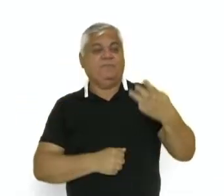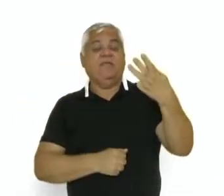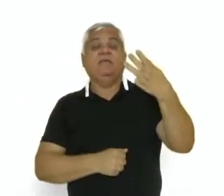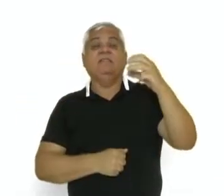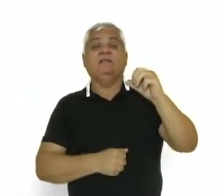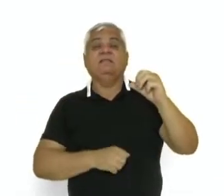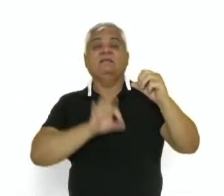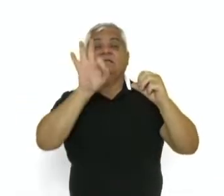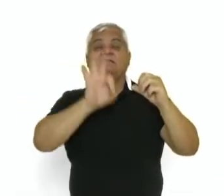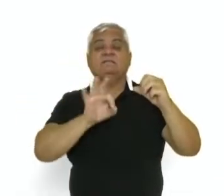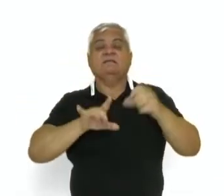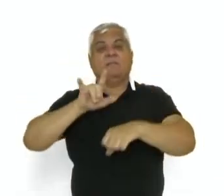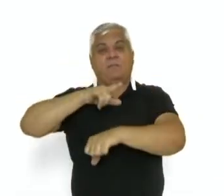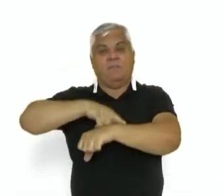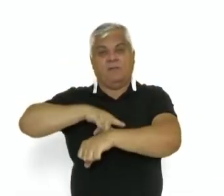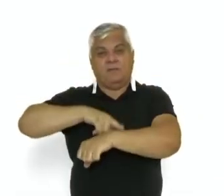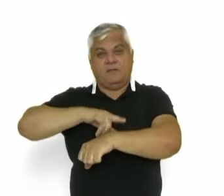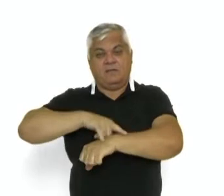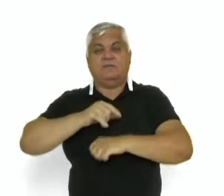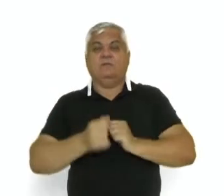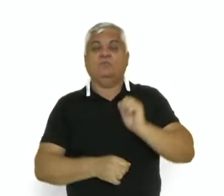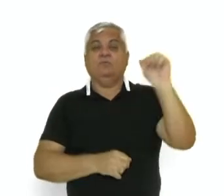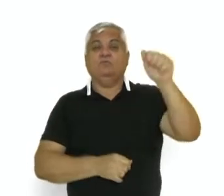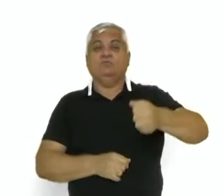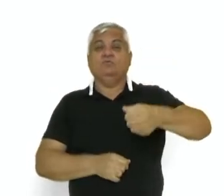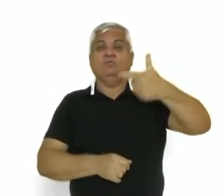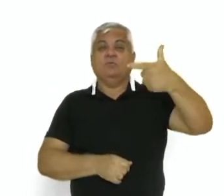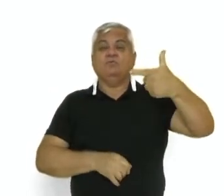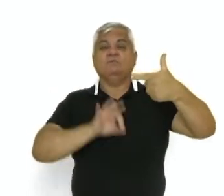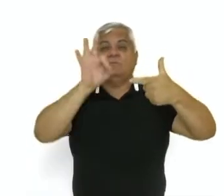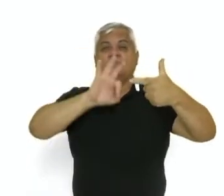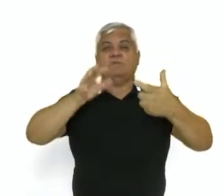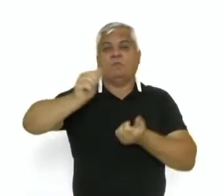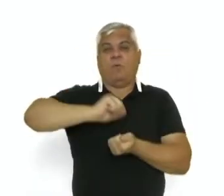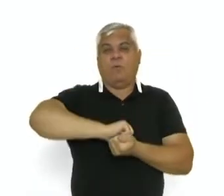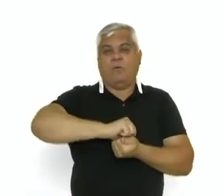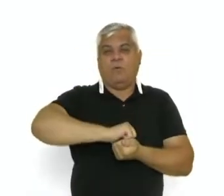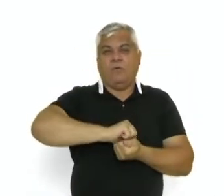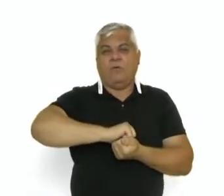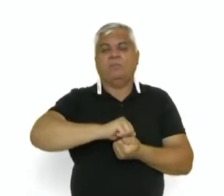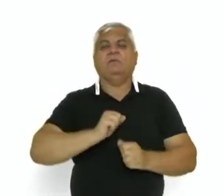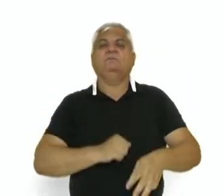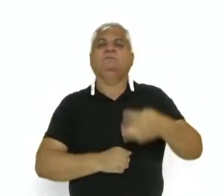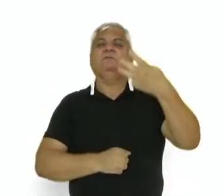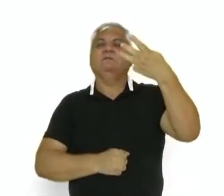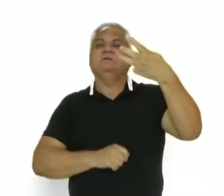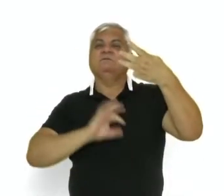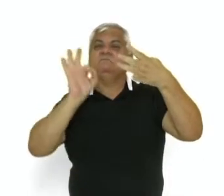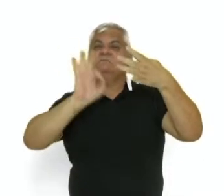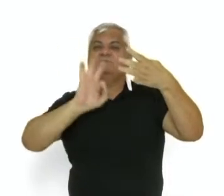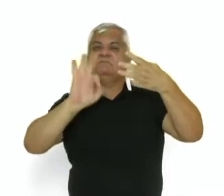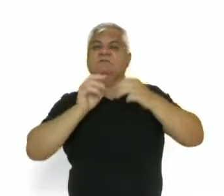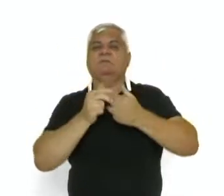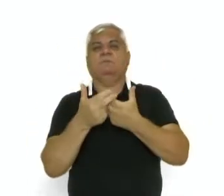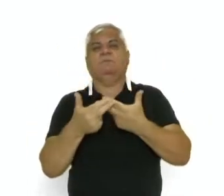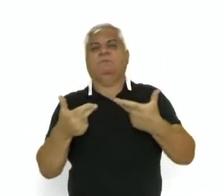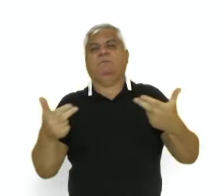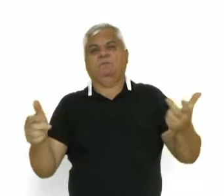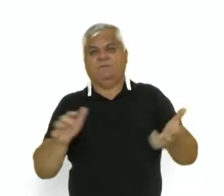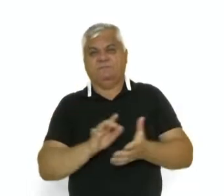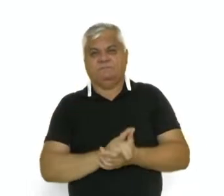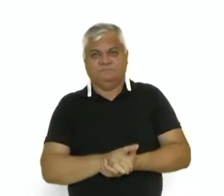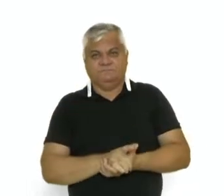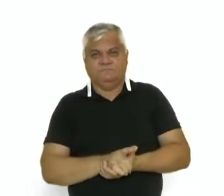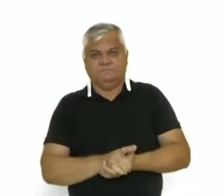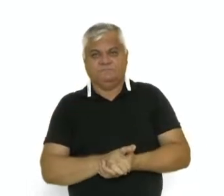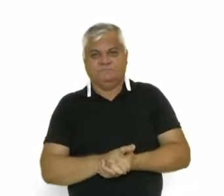em descargas, 12% na lavagem de roupa e 3% em outras coisas. Então,